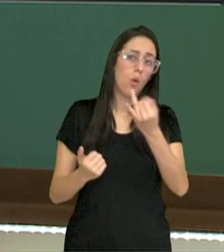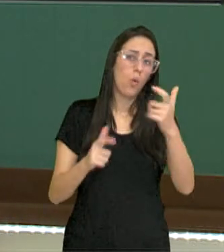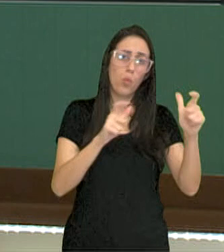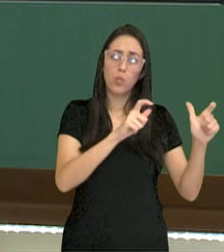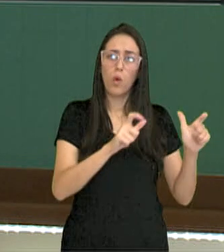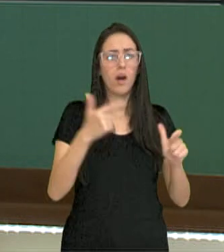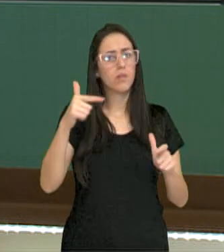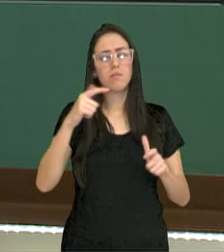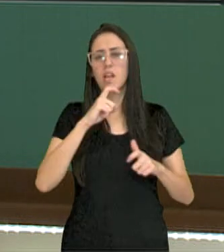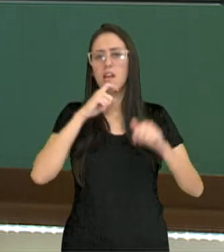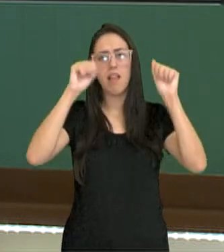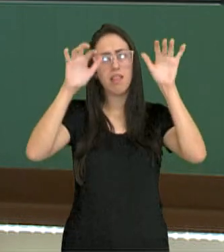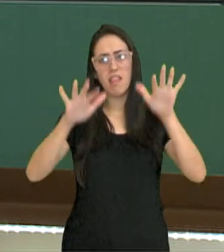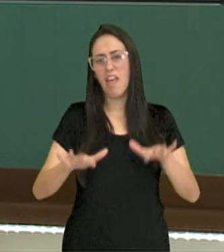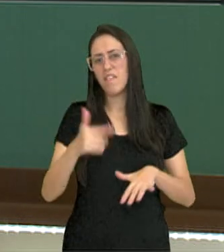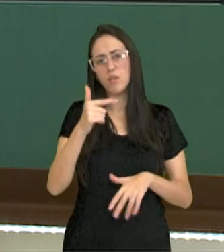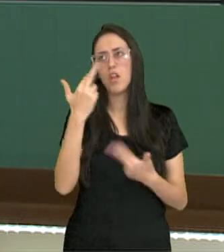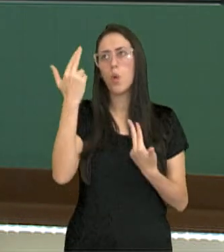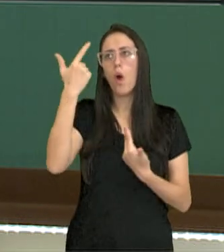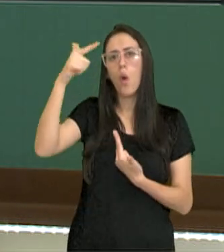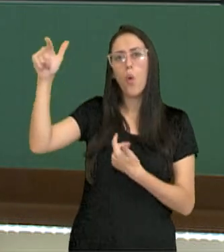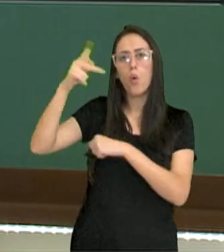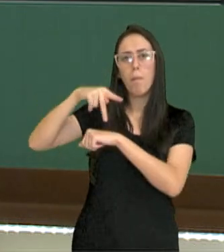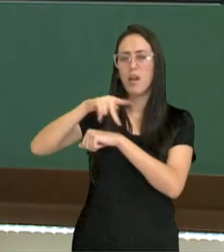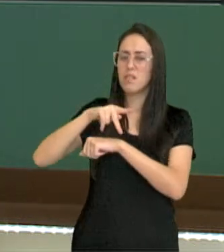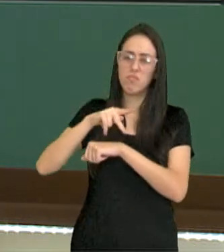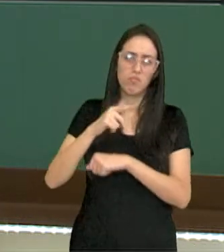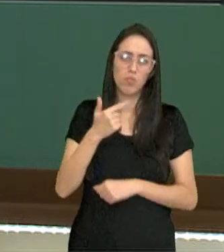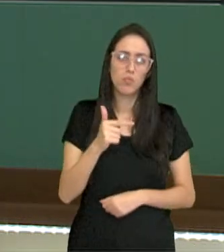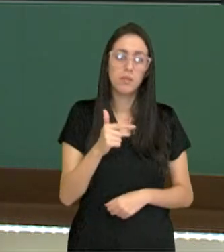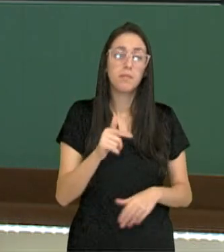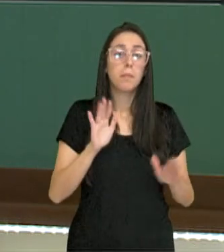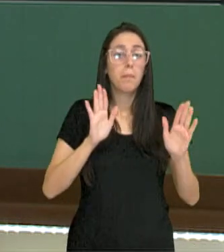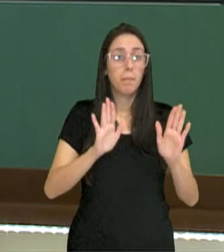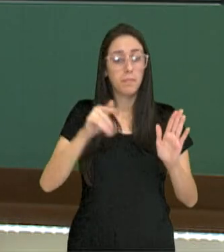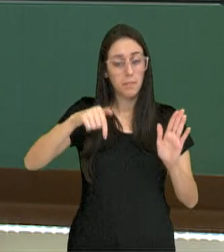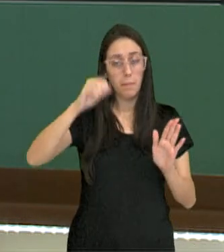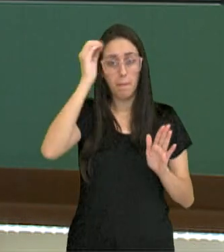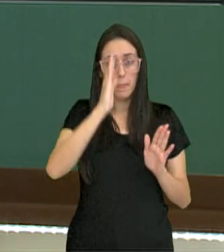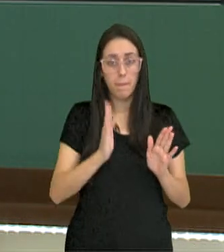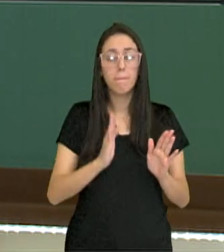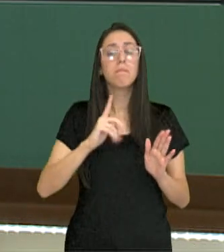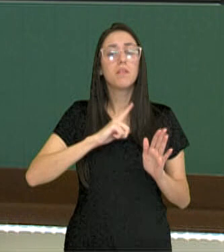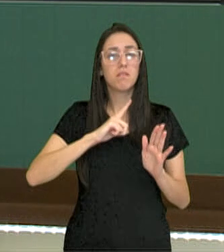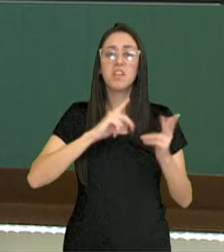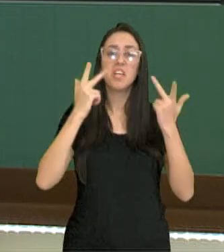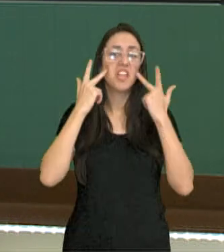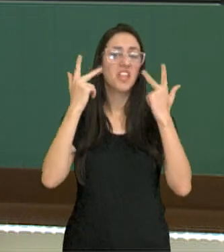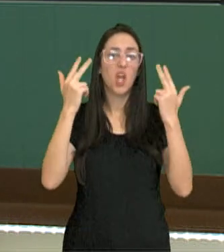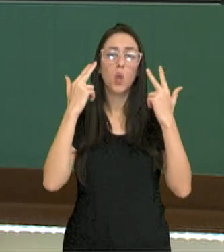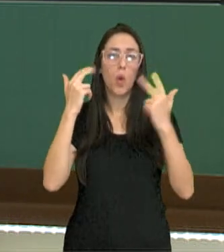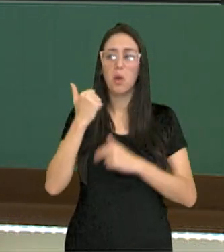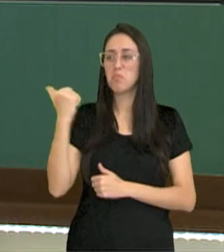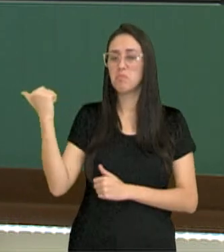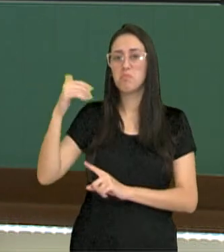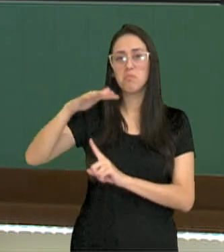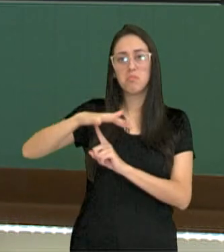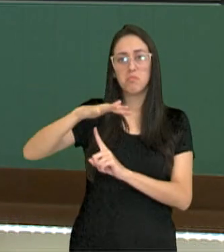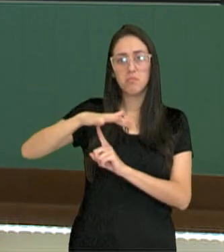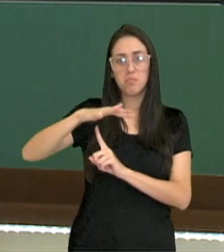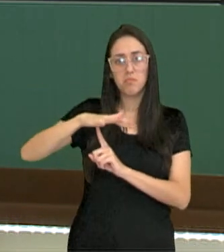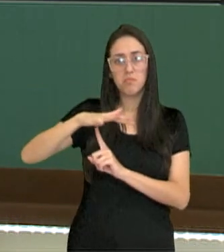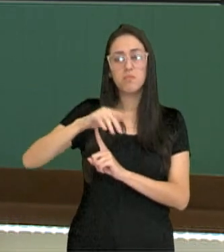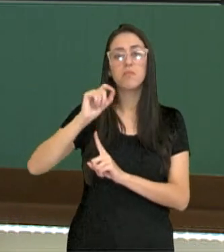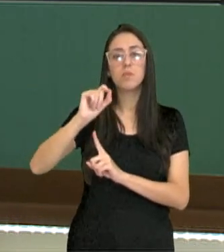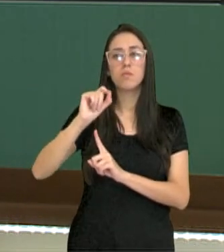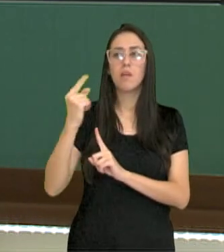outras localidades, outros países. Mas no Brasil ocorre naturalmente em locais geralmente o quê? Com altitudes